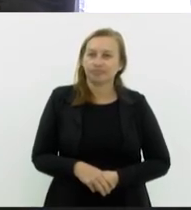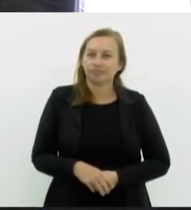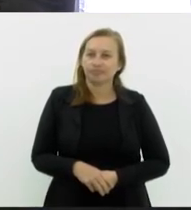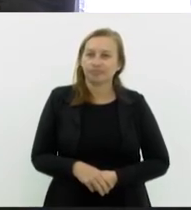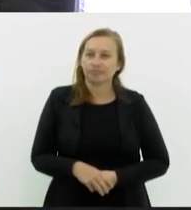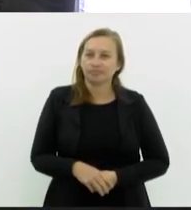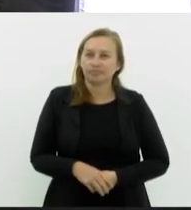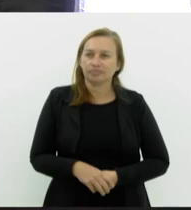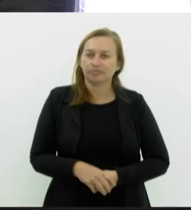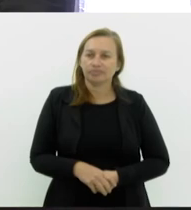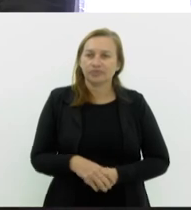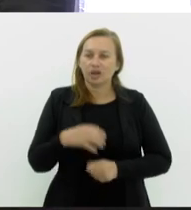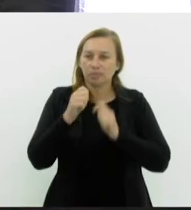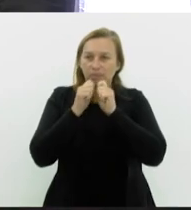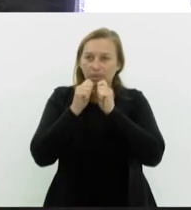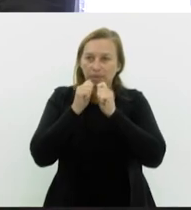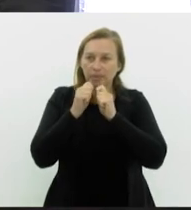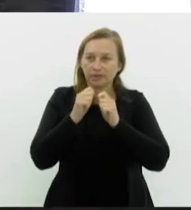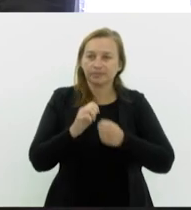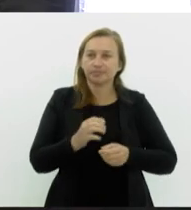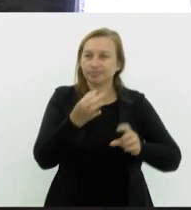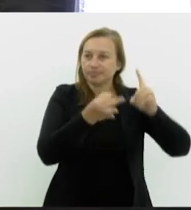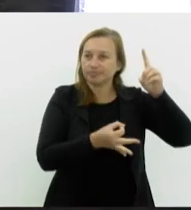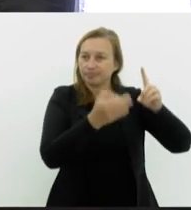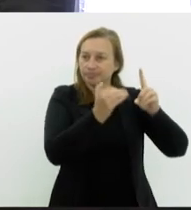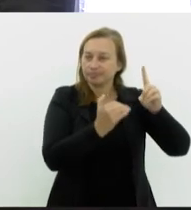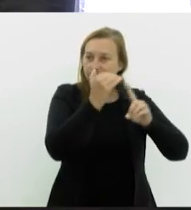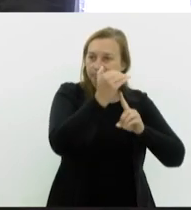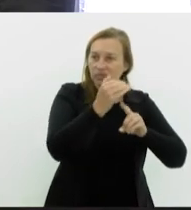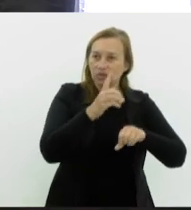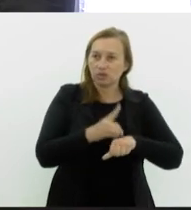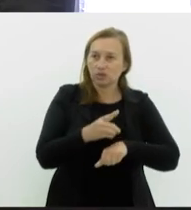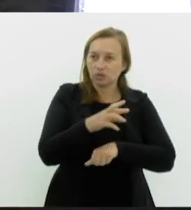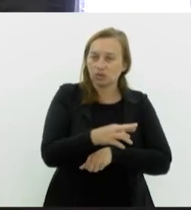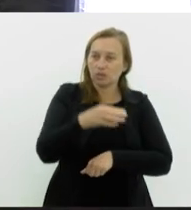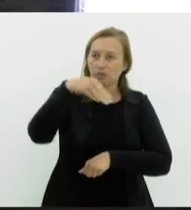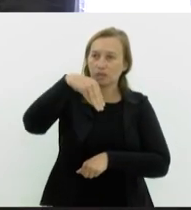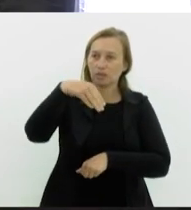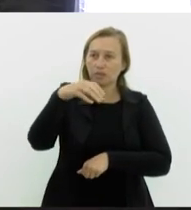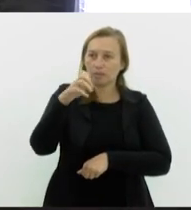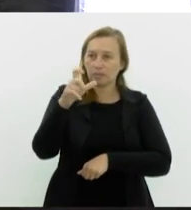Passo a palavra agora para o desembargador Dr. Melo Serra.